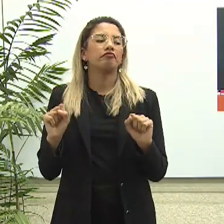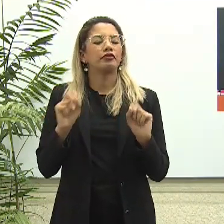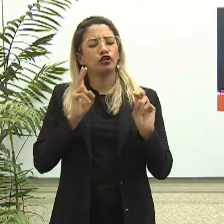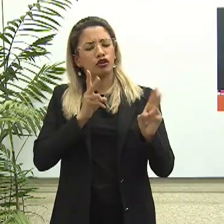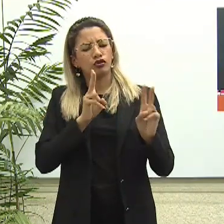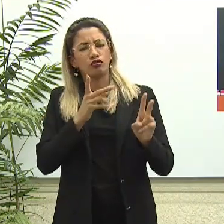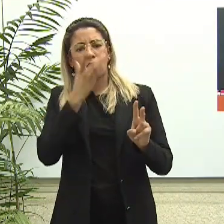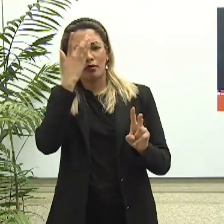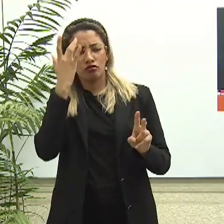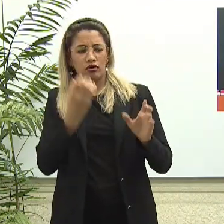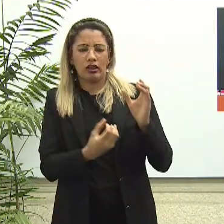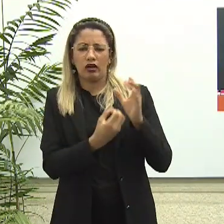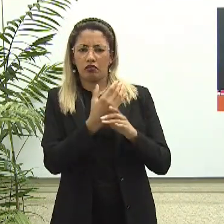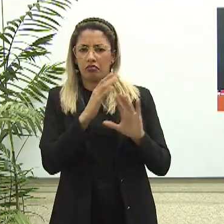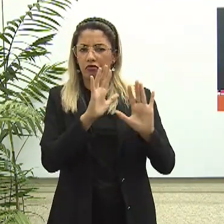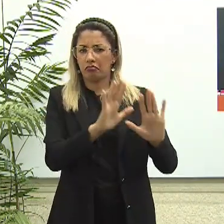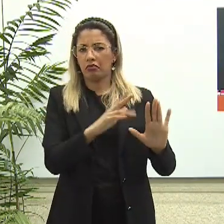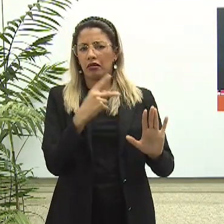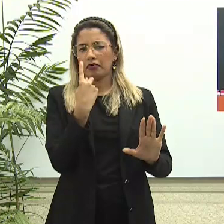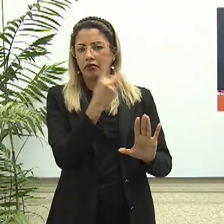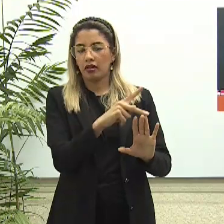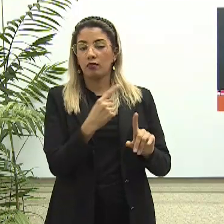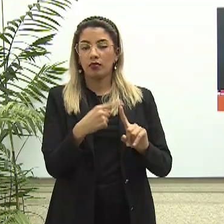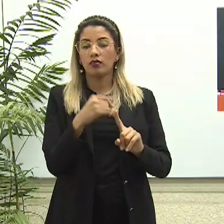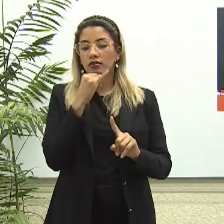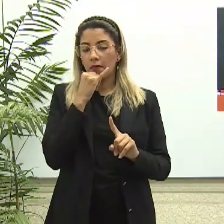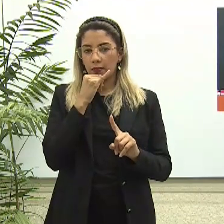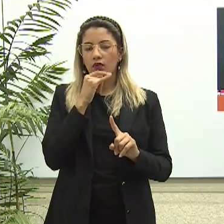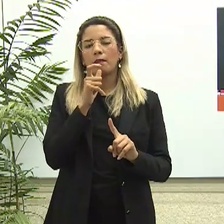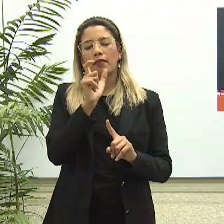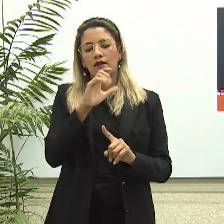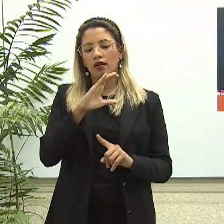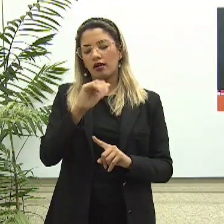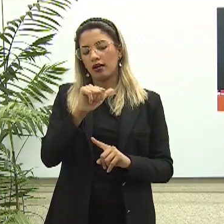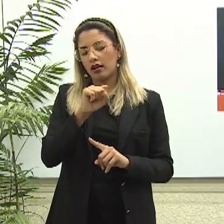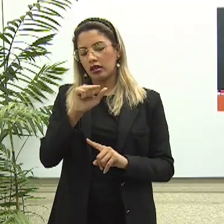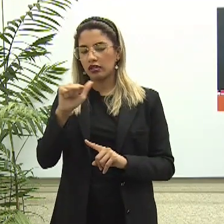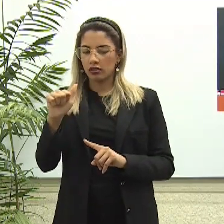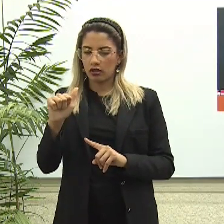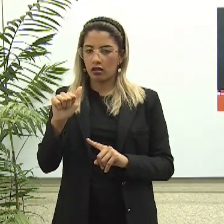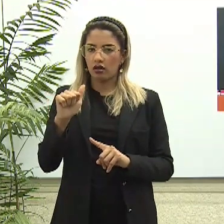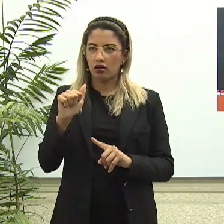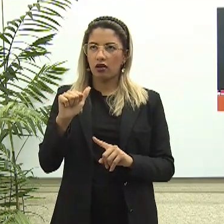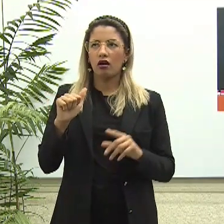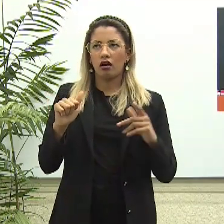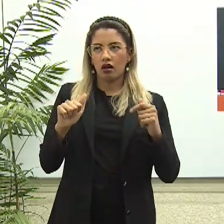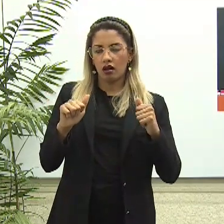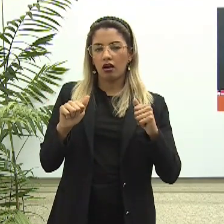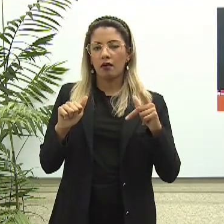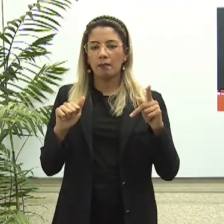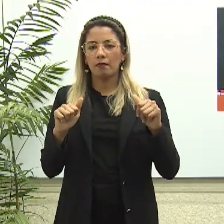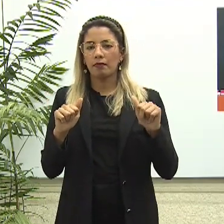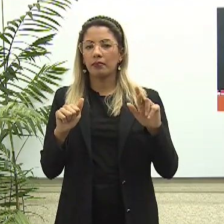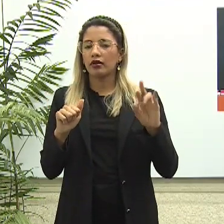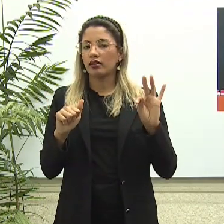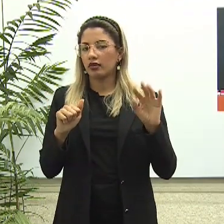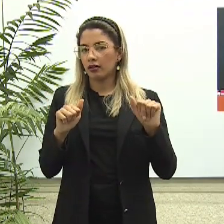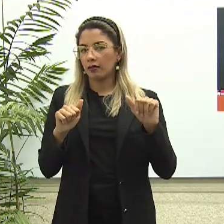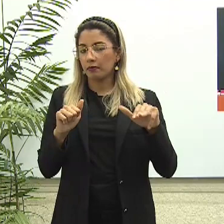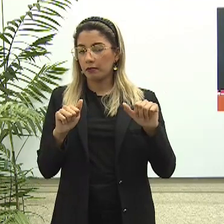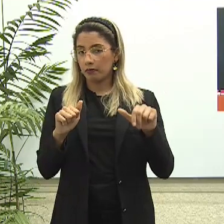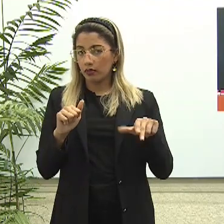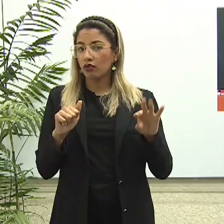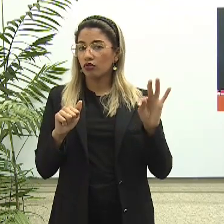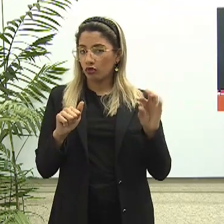continua sendo porque é assim ó a palavra casa é perto de apartamento quanto X tem um